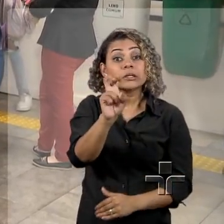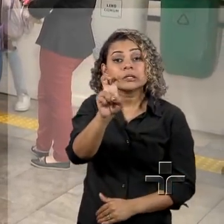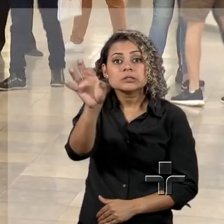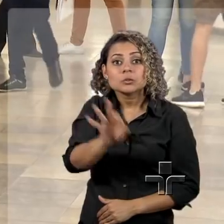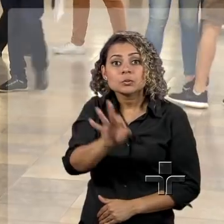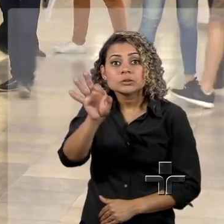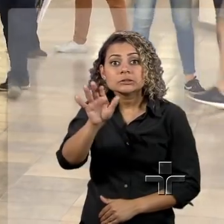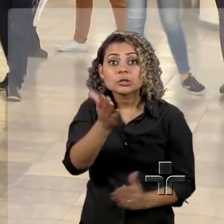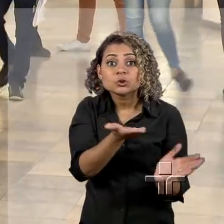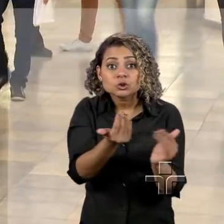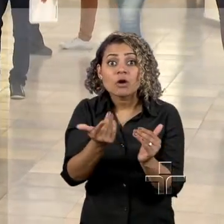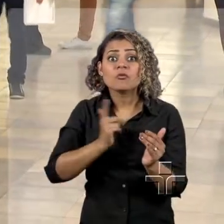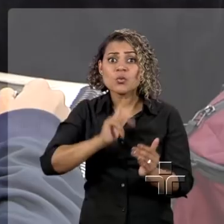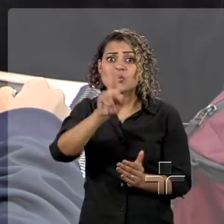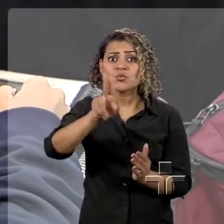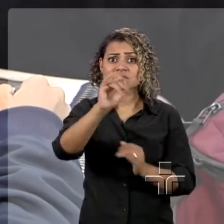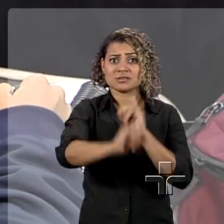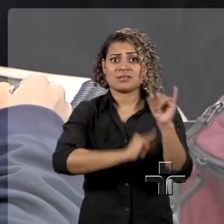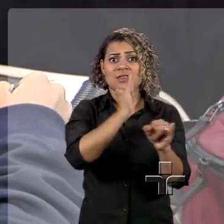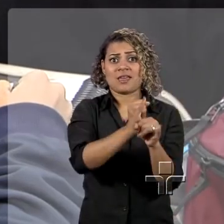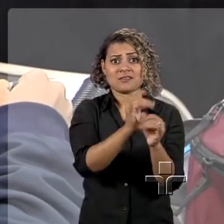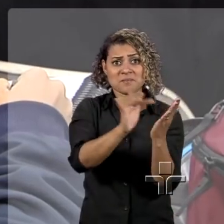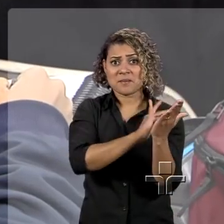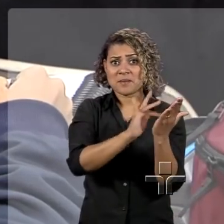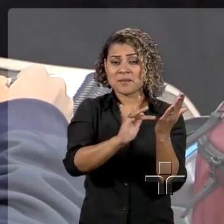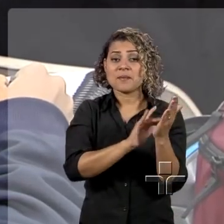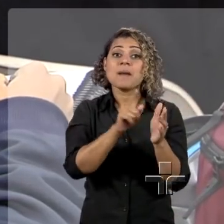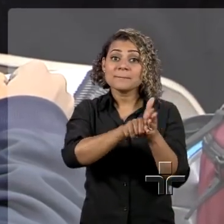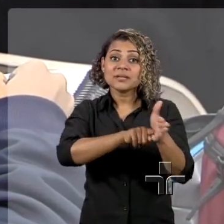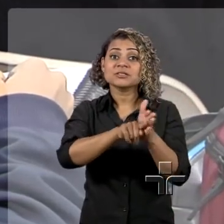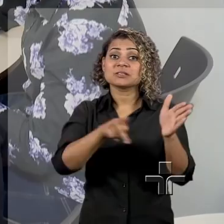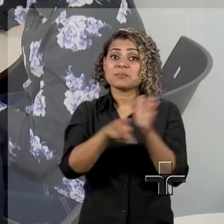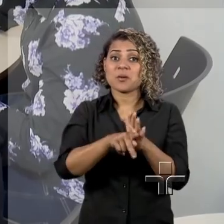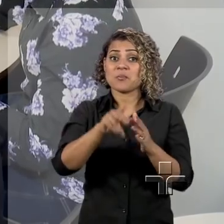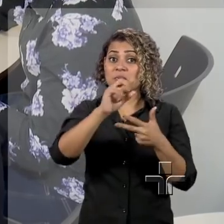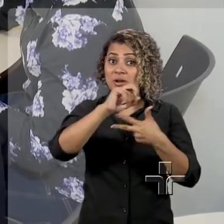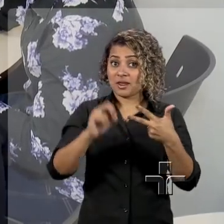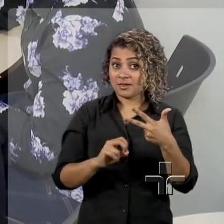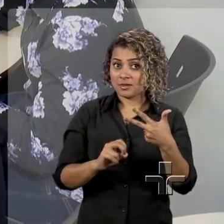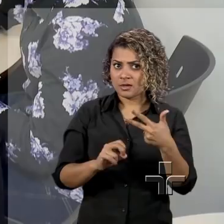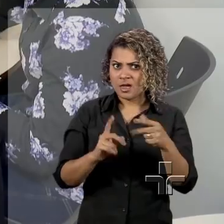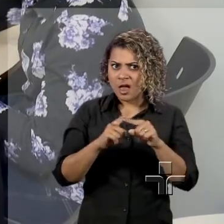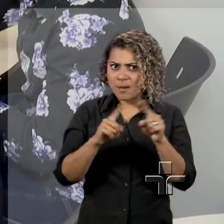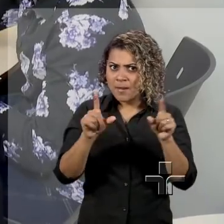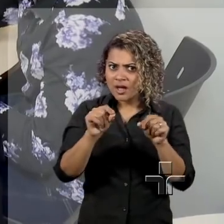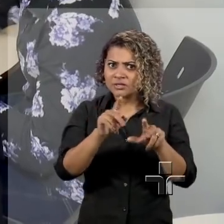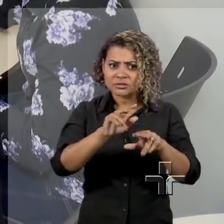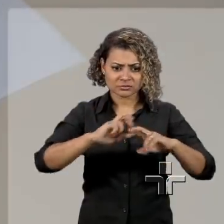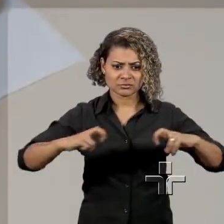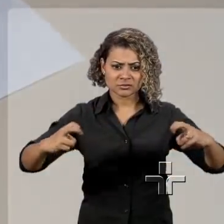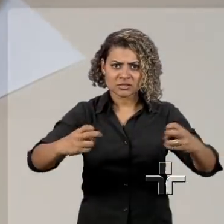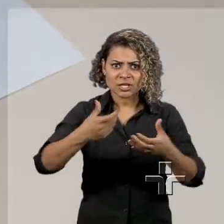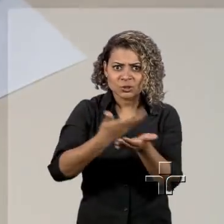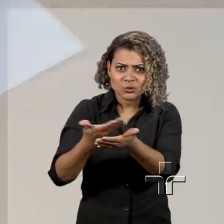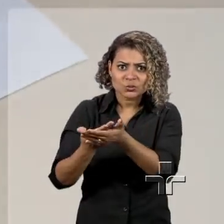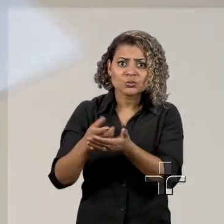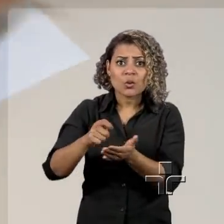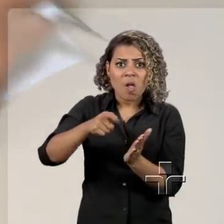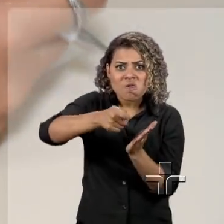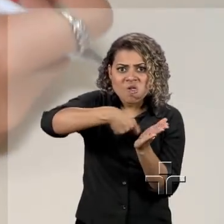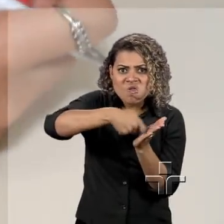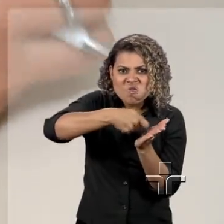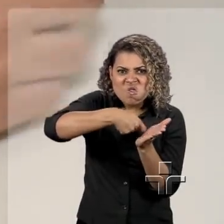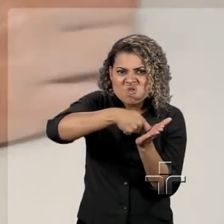dos jovens usam a internet, dizia a pesquisa citada no próprio Enem. Não é à toa que na mesa de estudos, a velha borracha